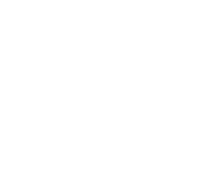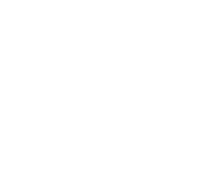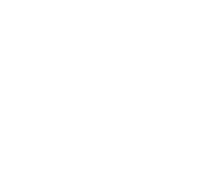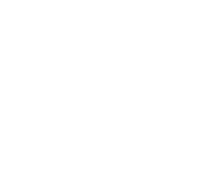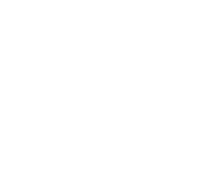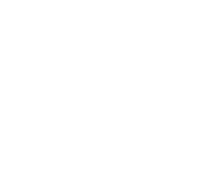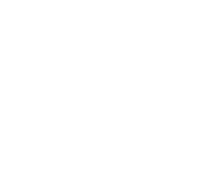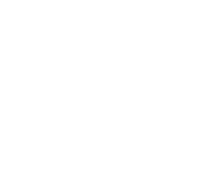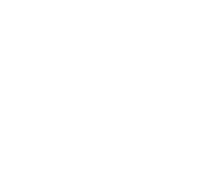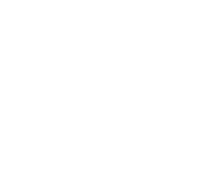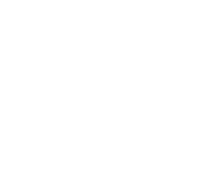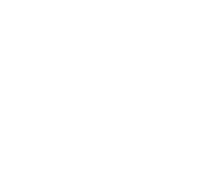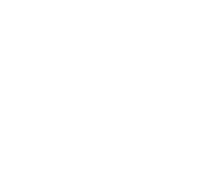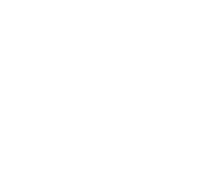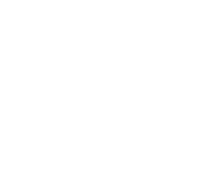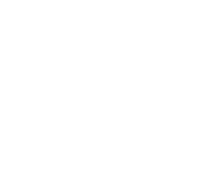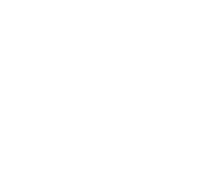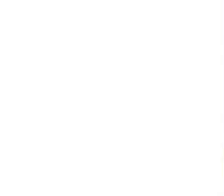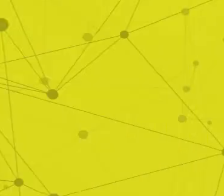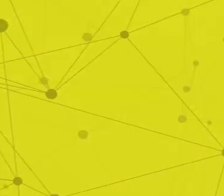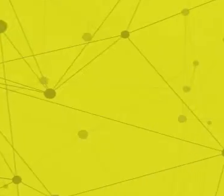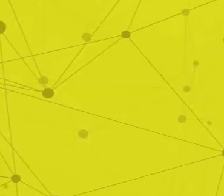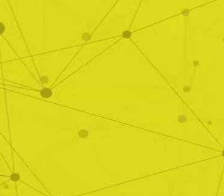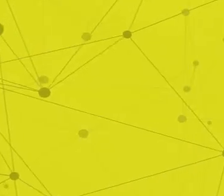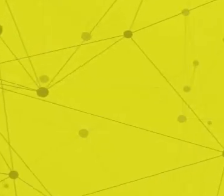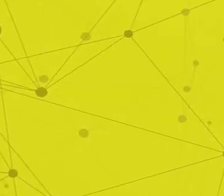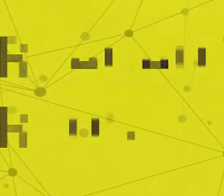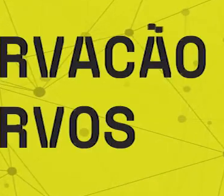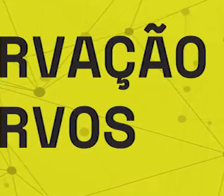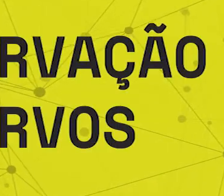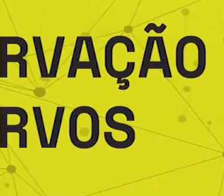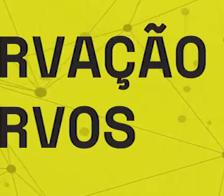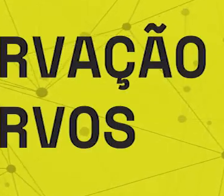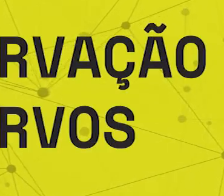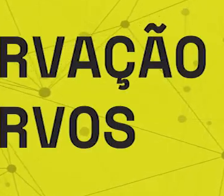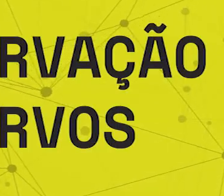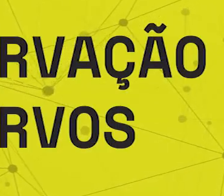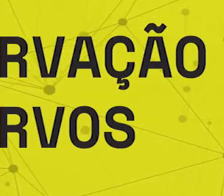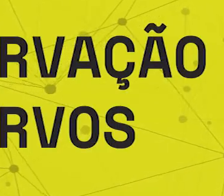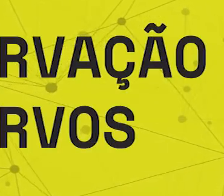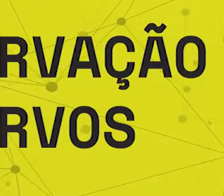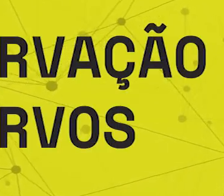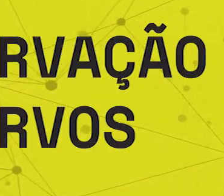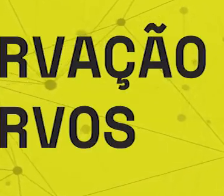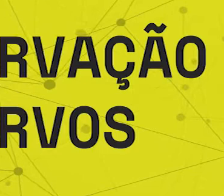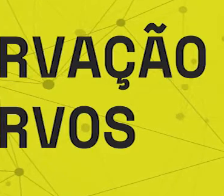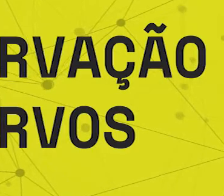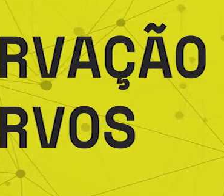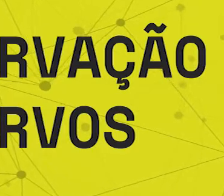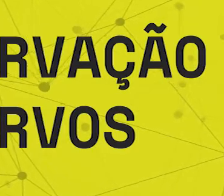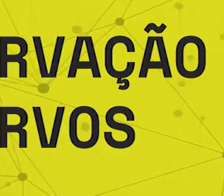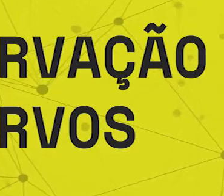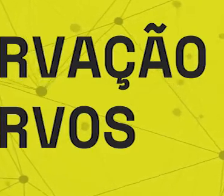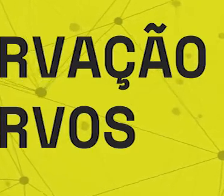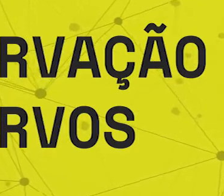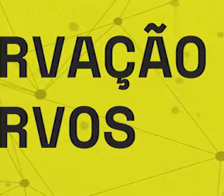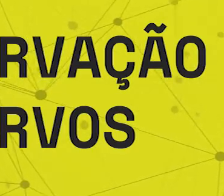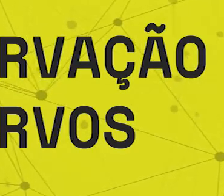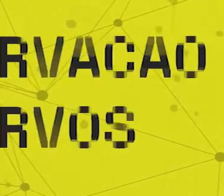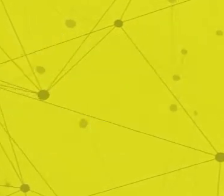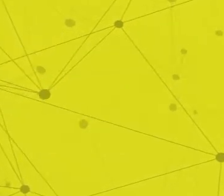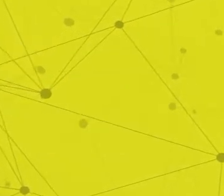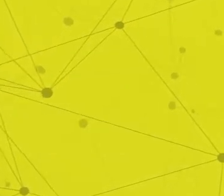Vinheta. Em fundo amarelo ao centro, um pequeno quadrado branco, sobreposto a ele em letras pretas. Noções básicas de conservação